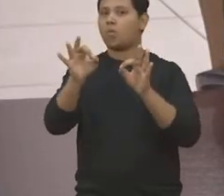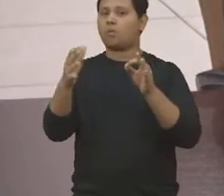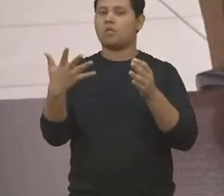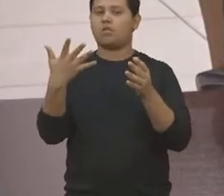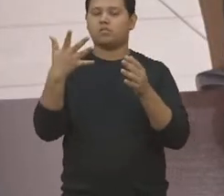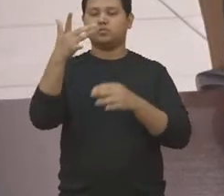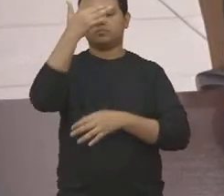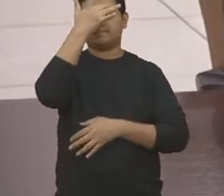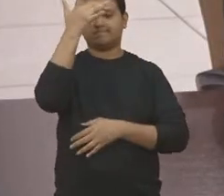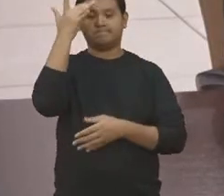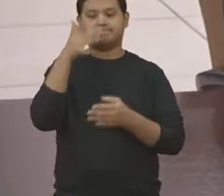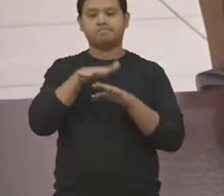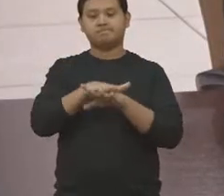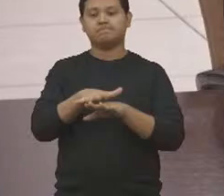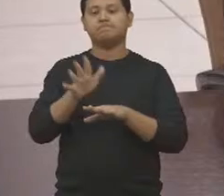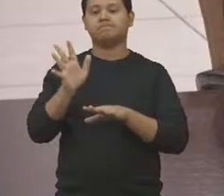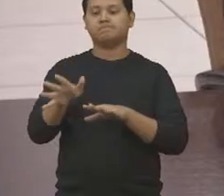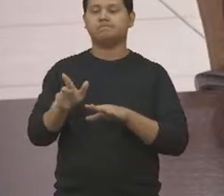Saúde Mental.